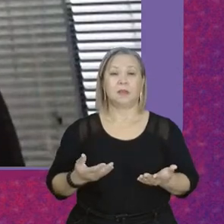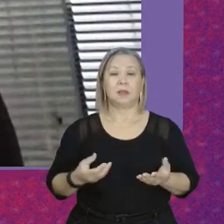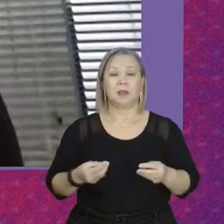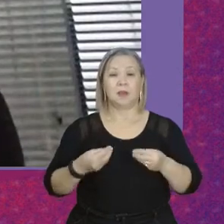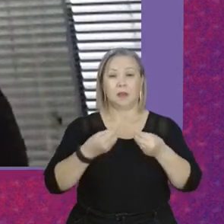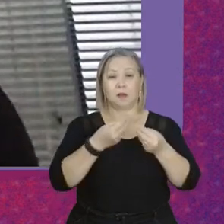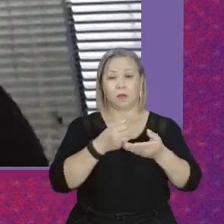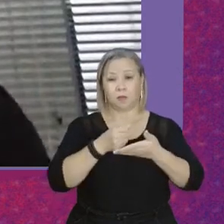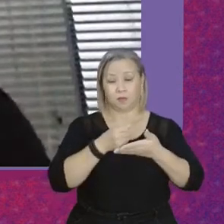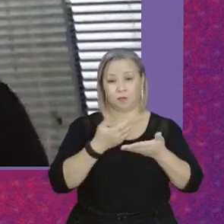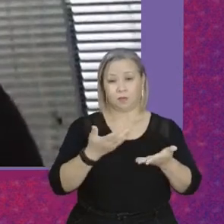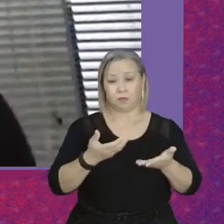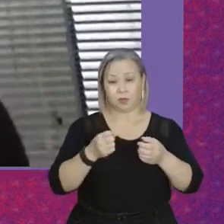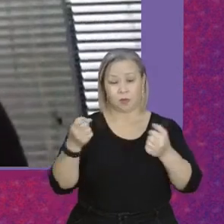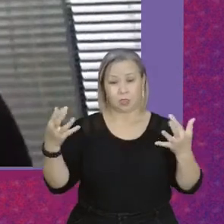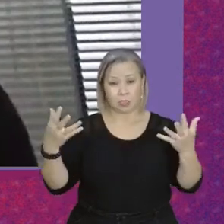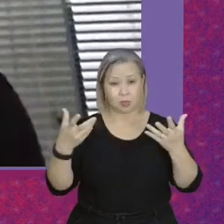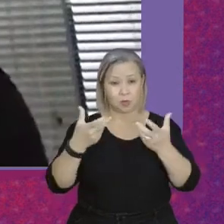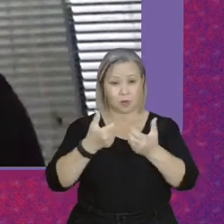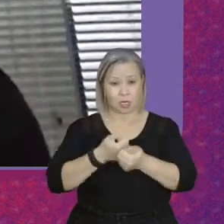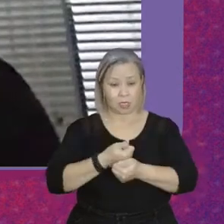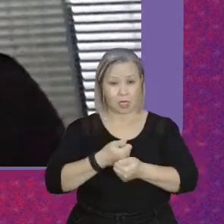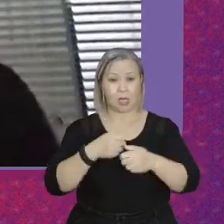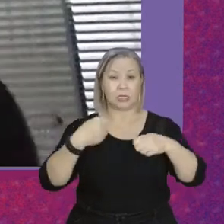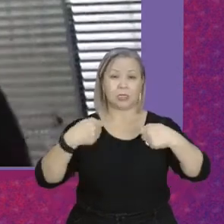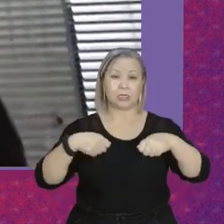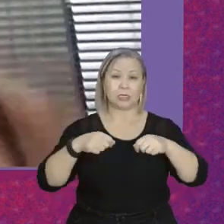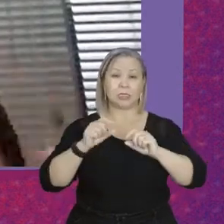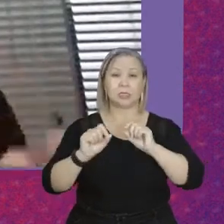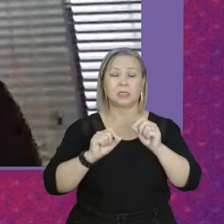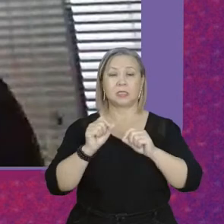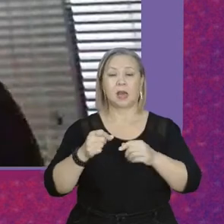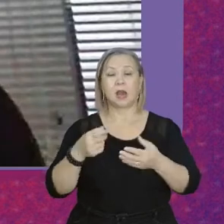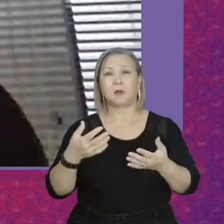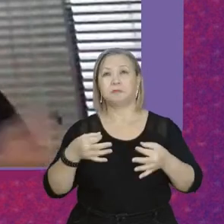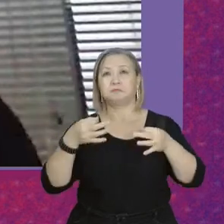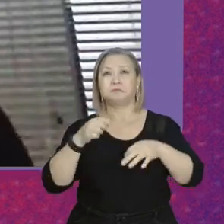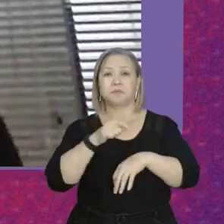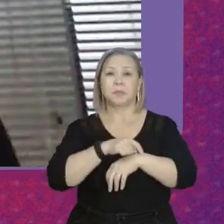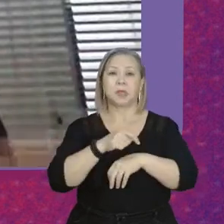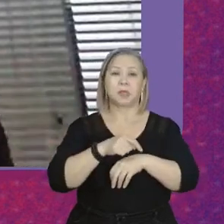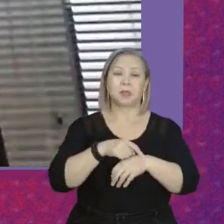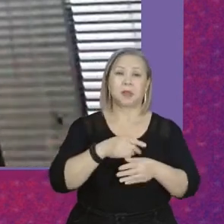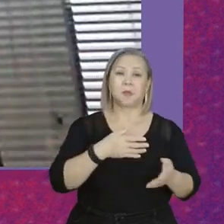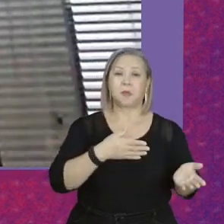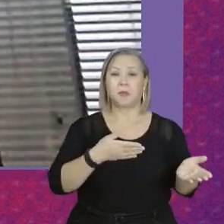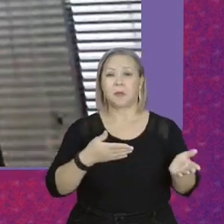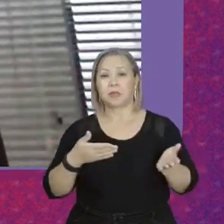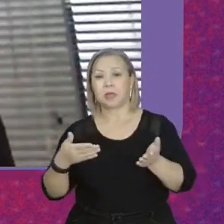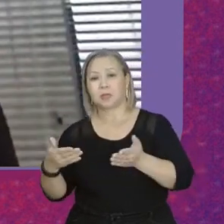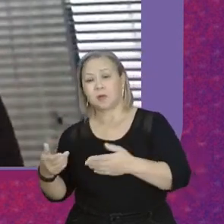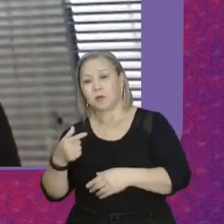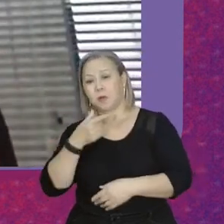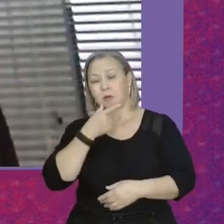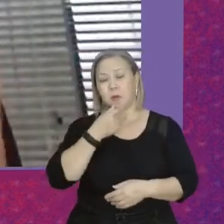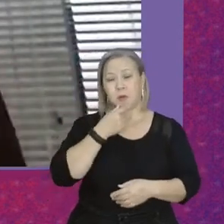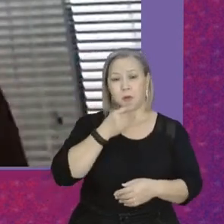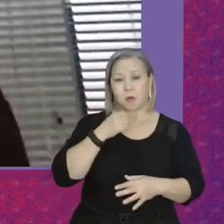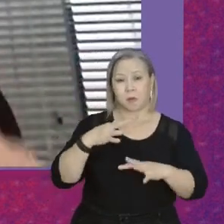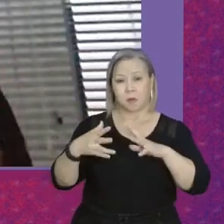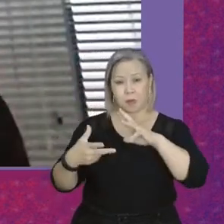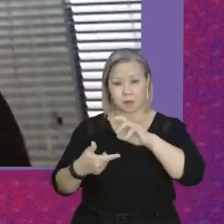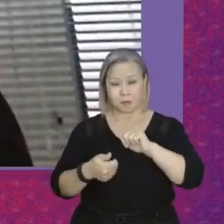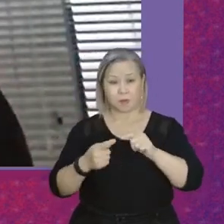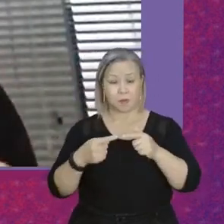atributos, digamos assim, mais necessários a um determinado momento, né, da passagem do homem pelo planeta. Mas